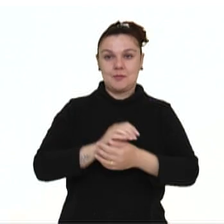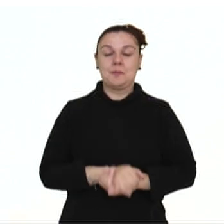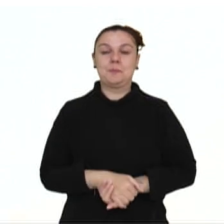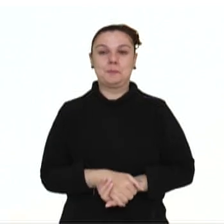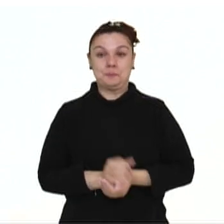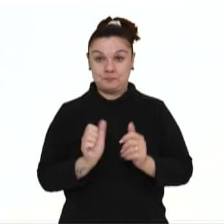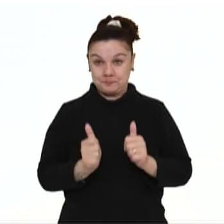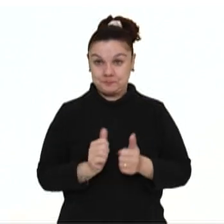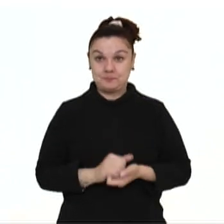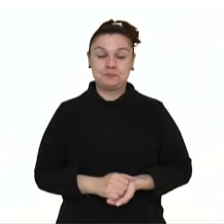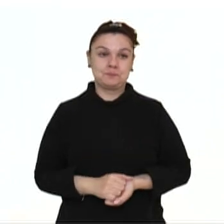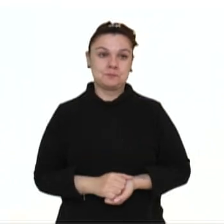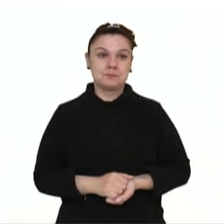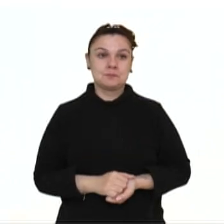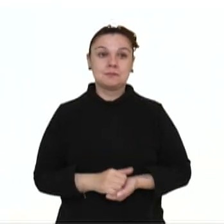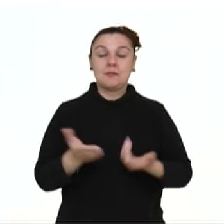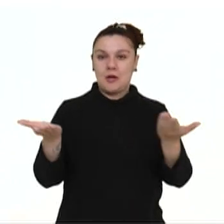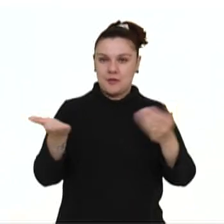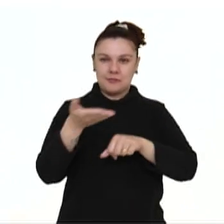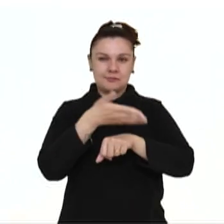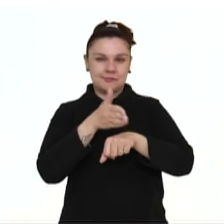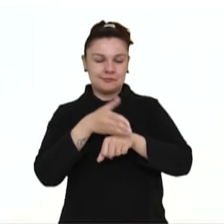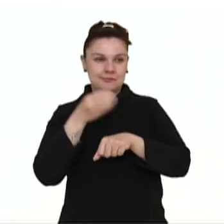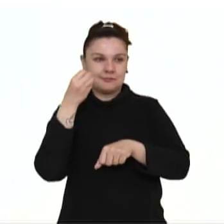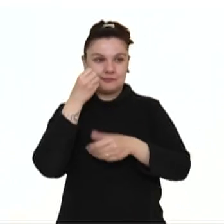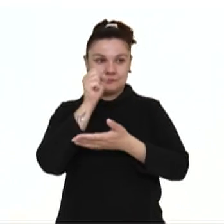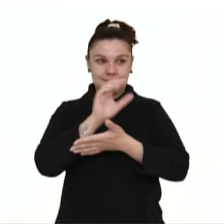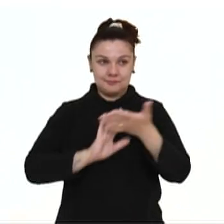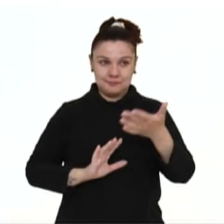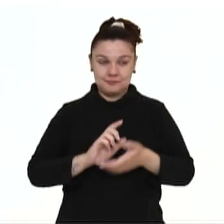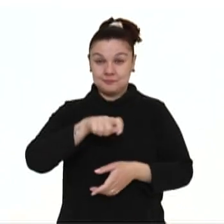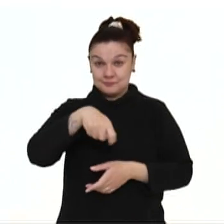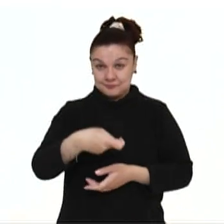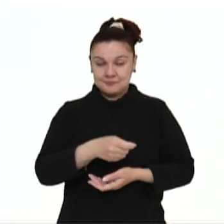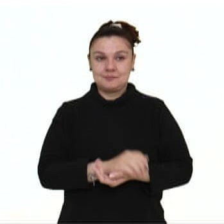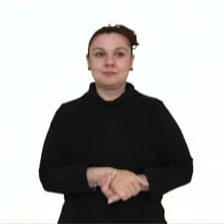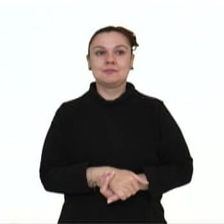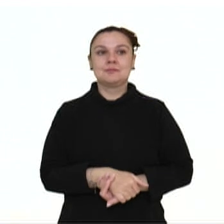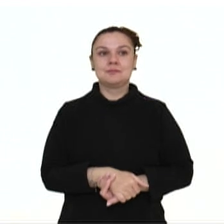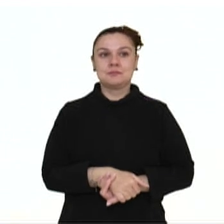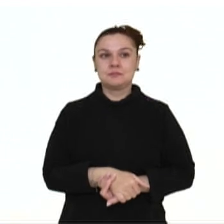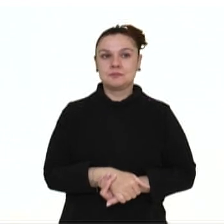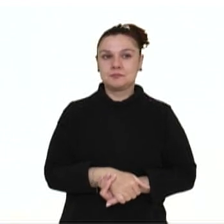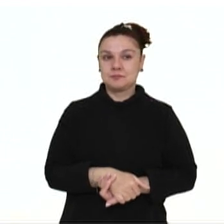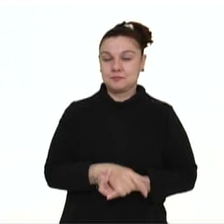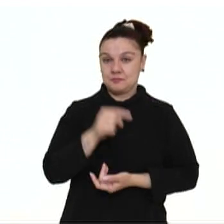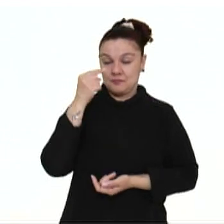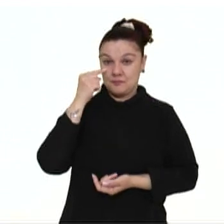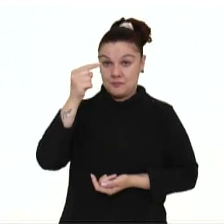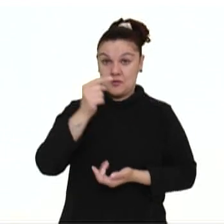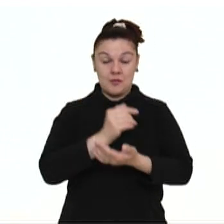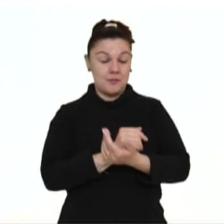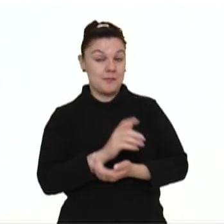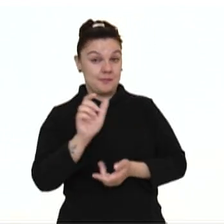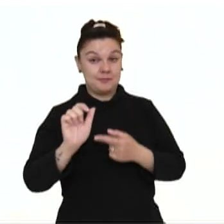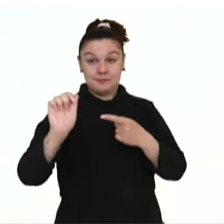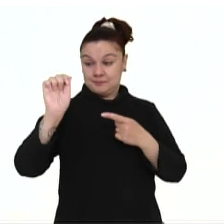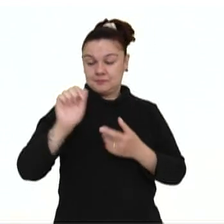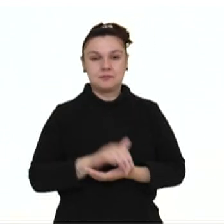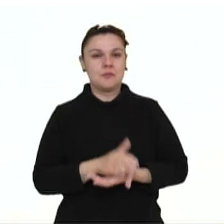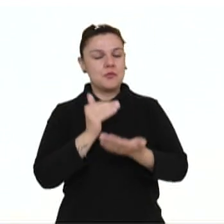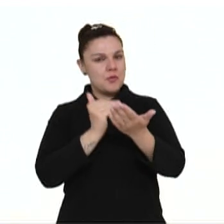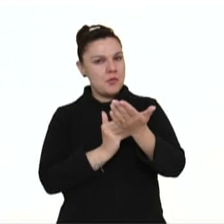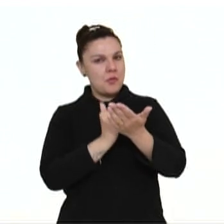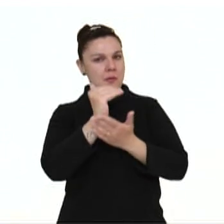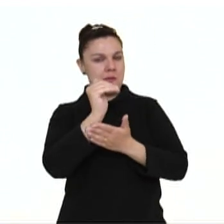pelo tempo, ok? Vamos ver uma atividade, então, sobre esse assunto? Atividade 1. Letra A. No